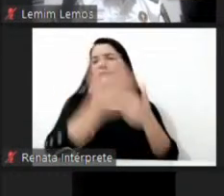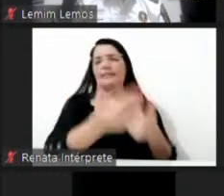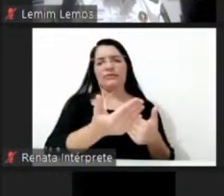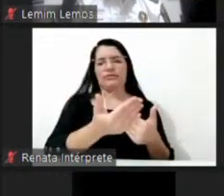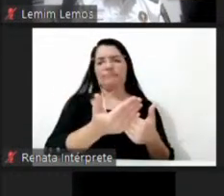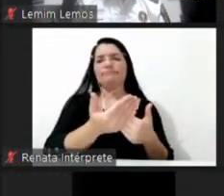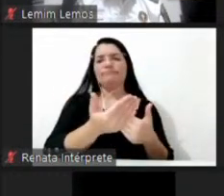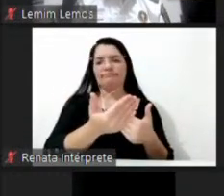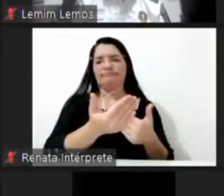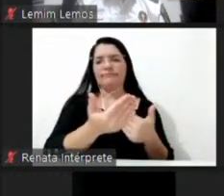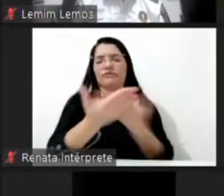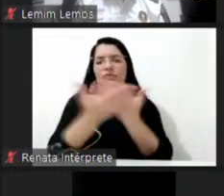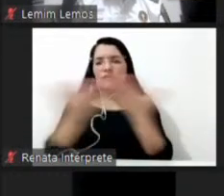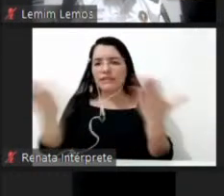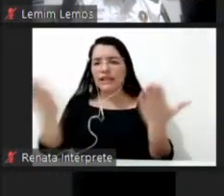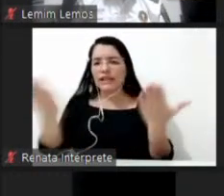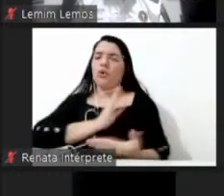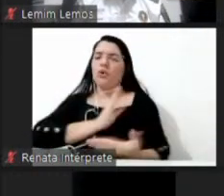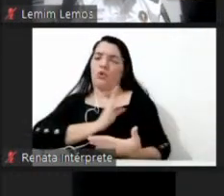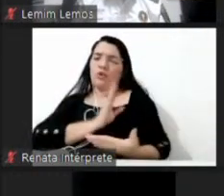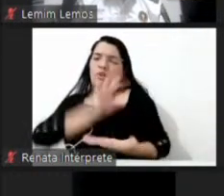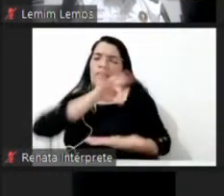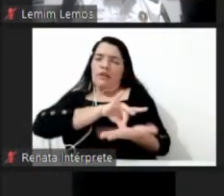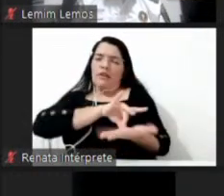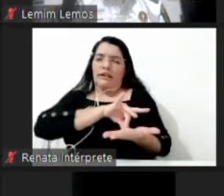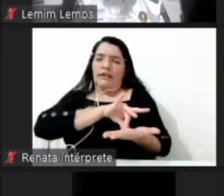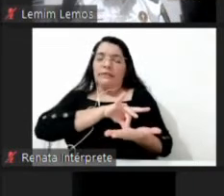de coração ao Davi